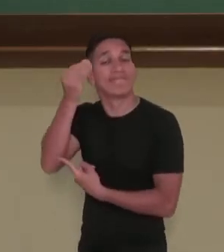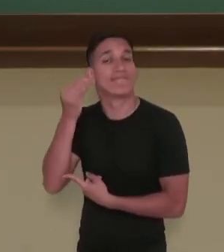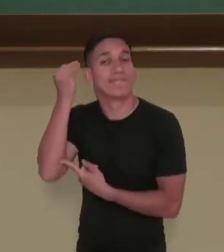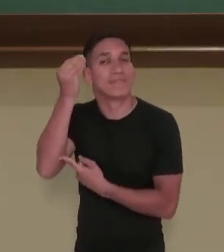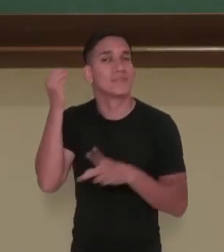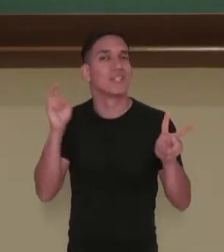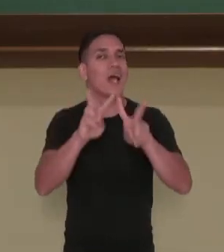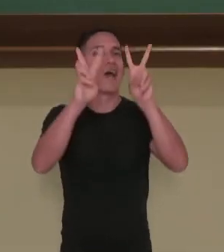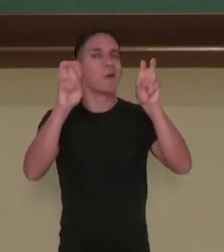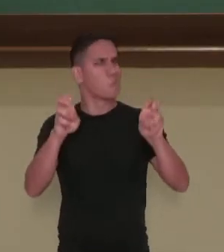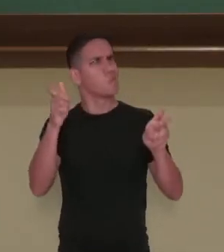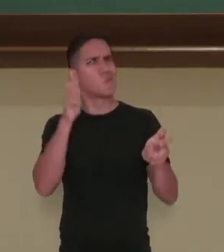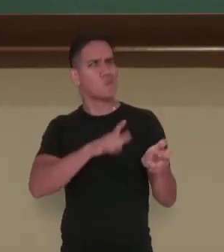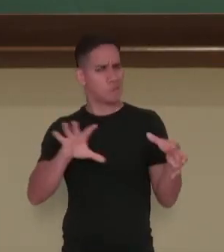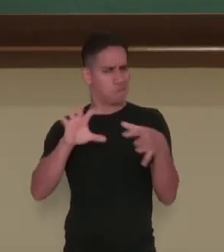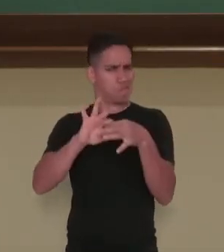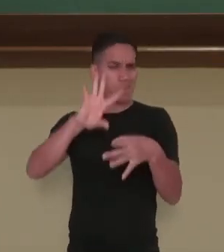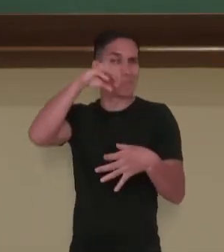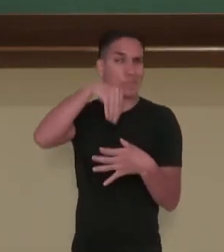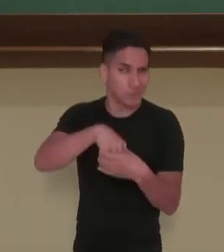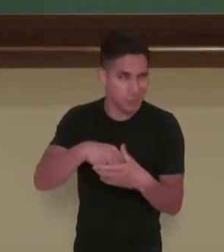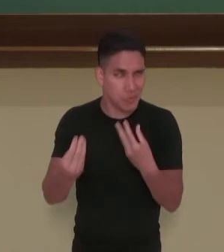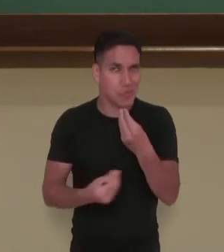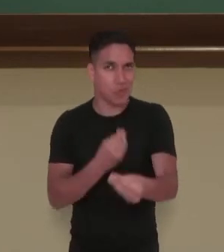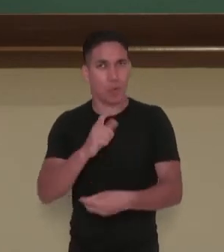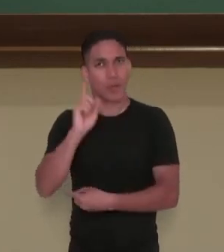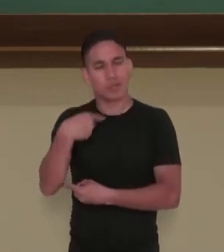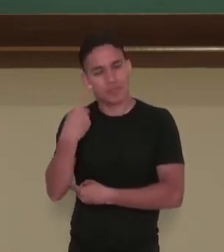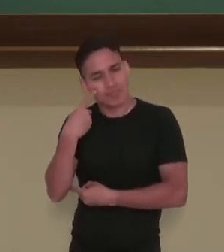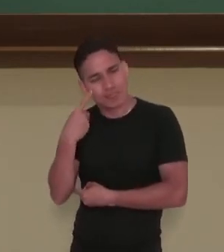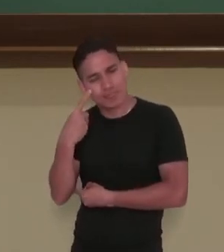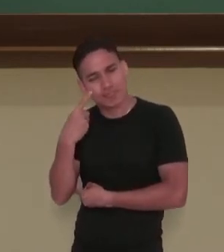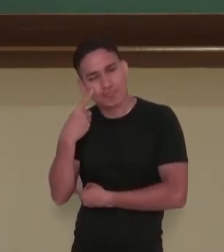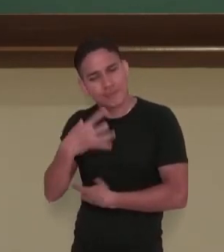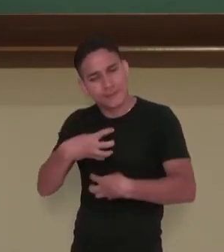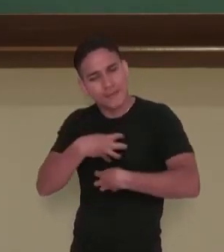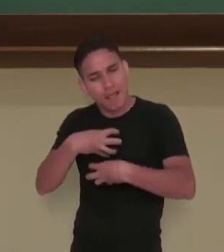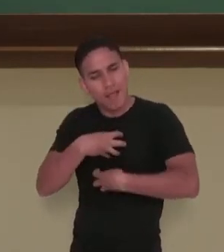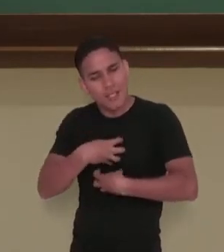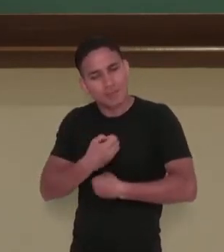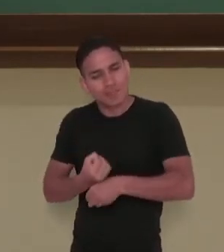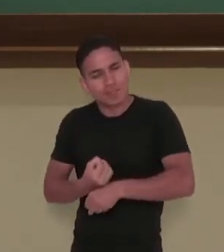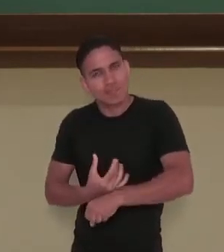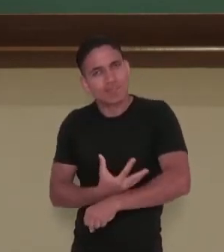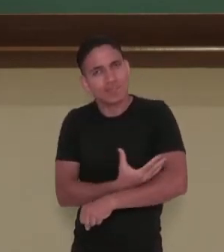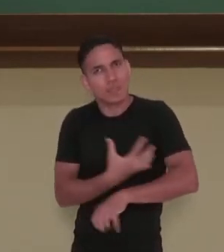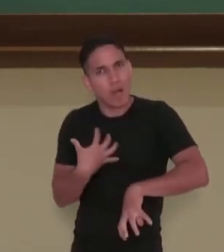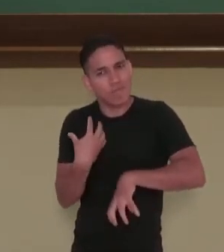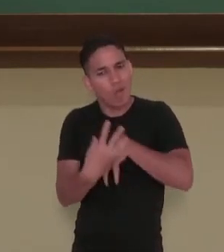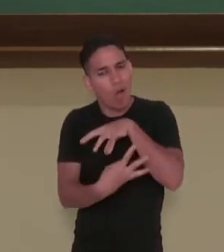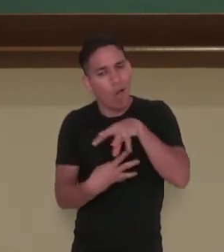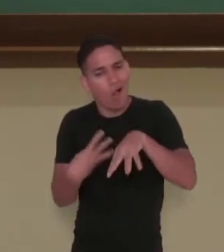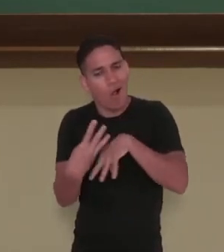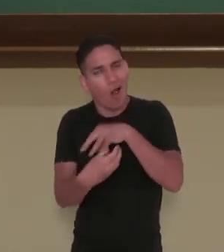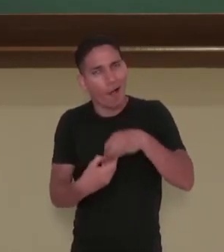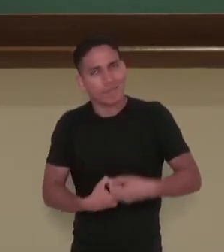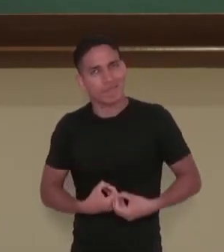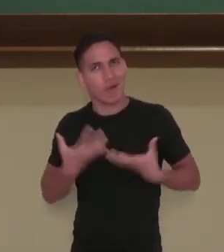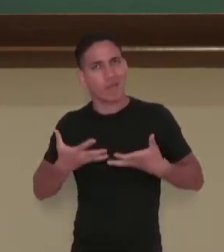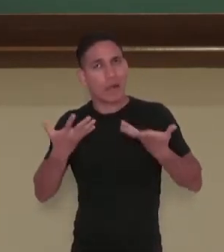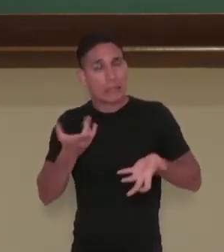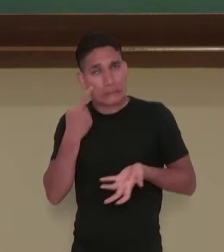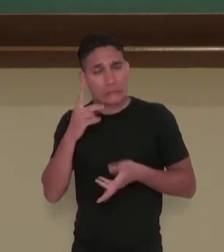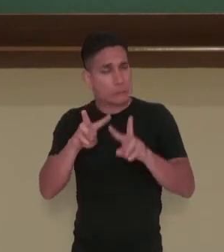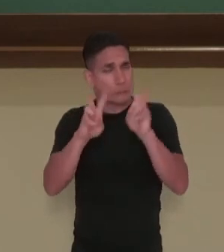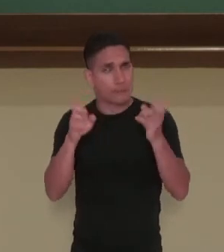experiência interna, algo que possa mexer com os nossos sentimentos, com as nossas sensações? Pense